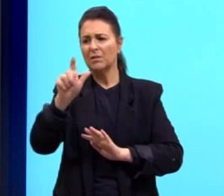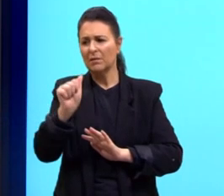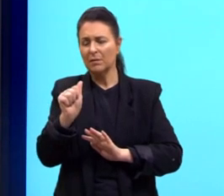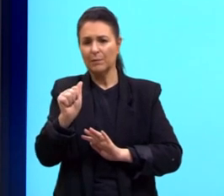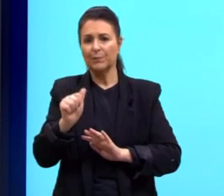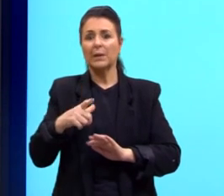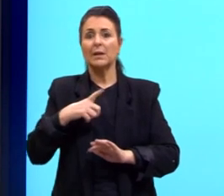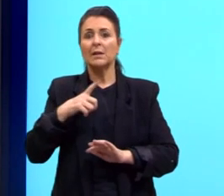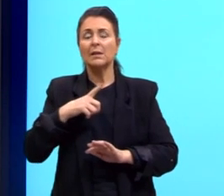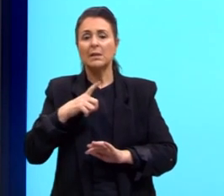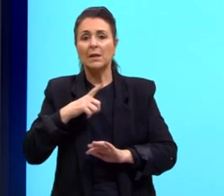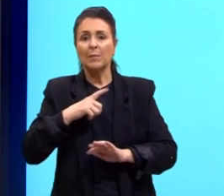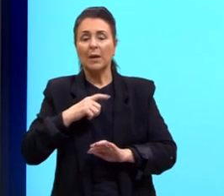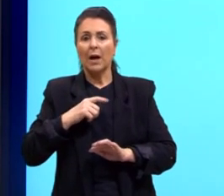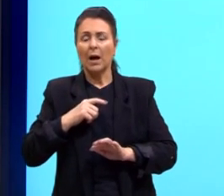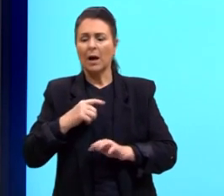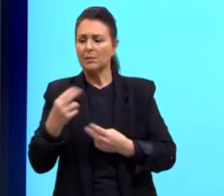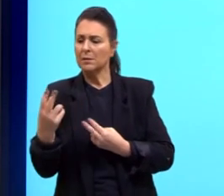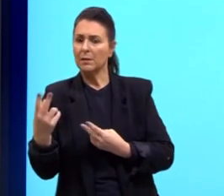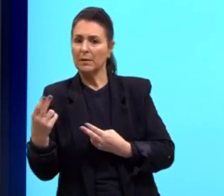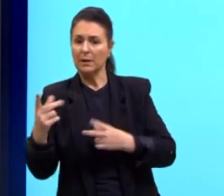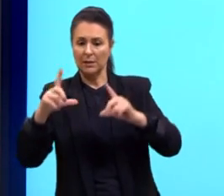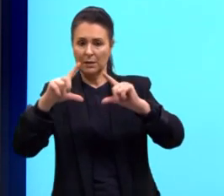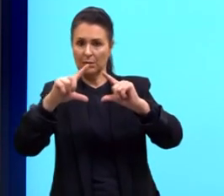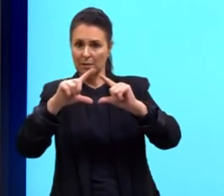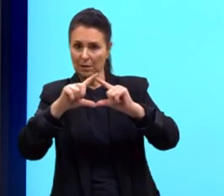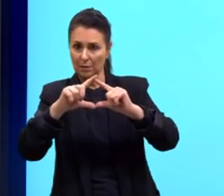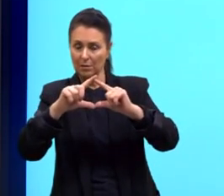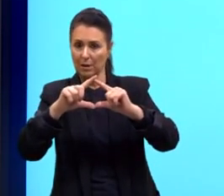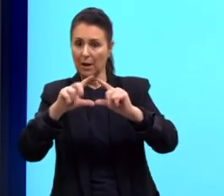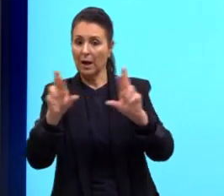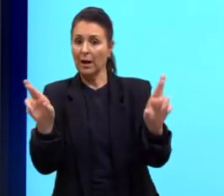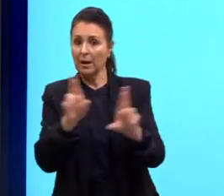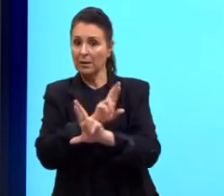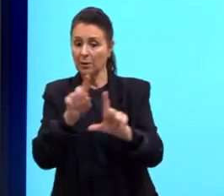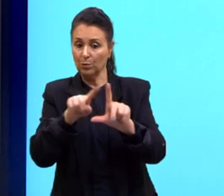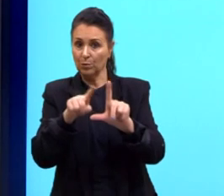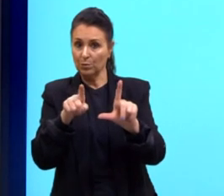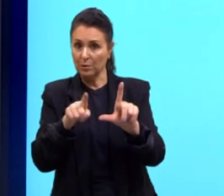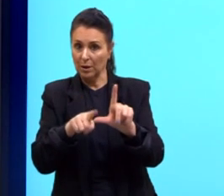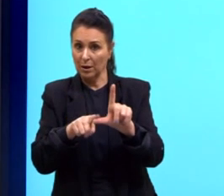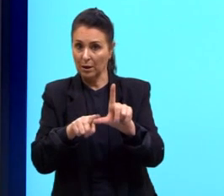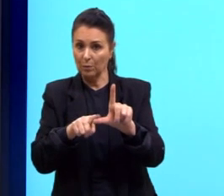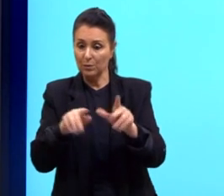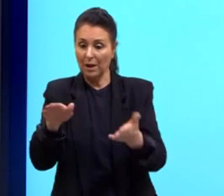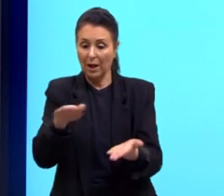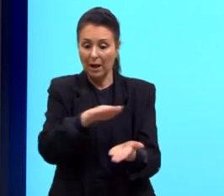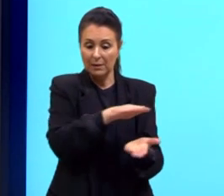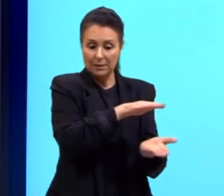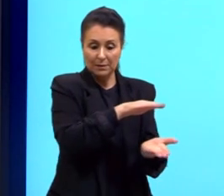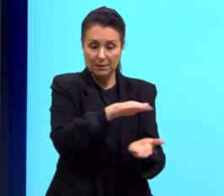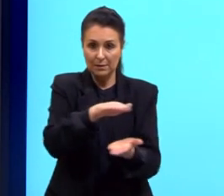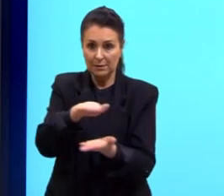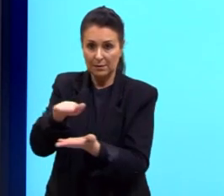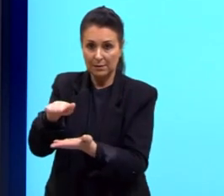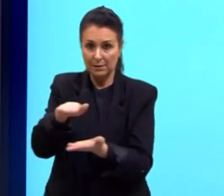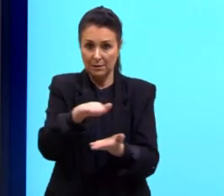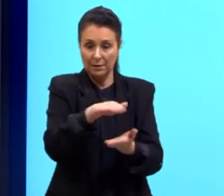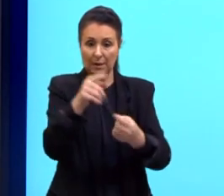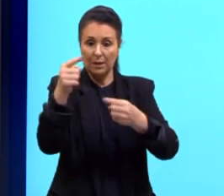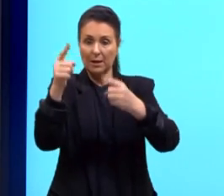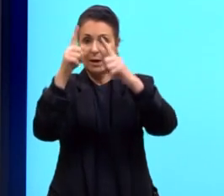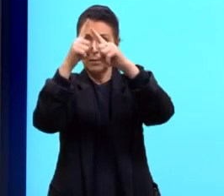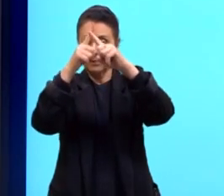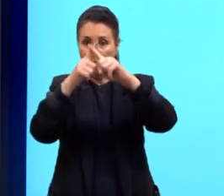a semelhança dos triângulos e as relações de seus ângulos as retas paralelas e a propriedade